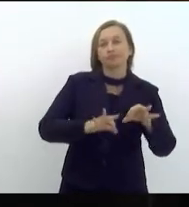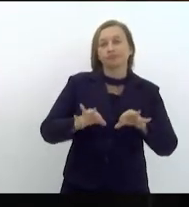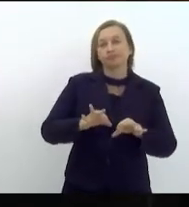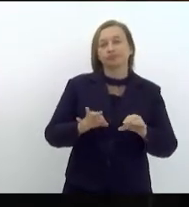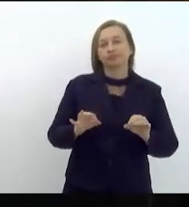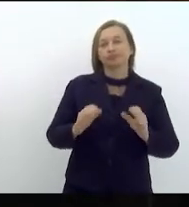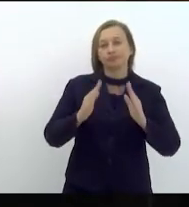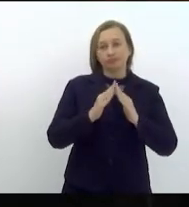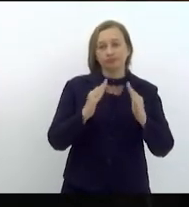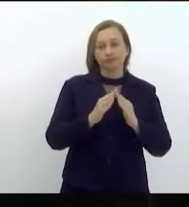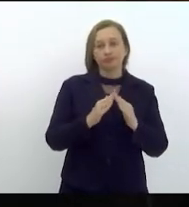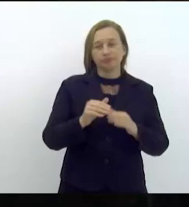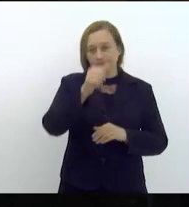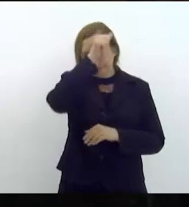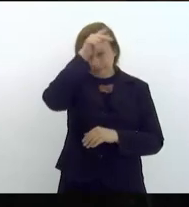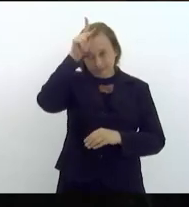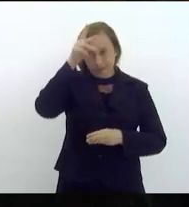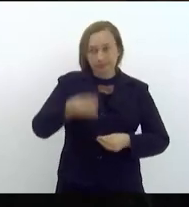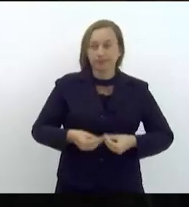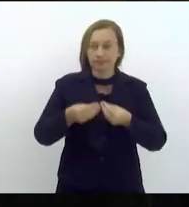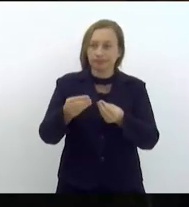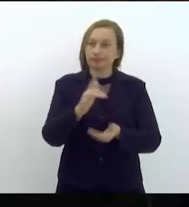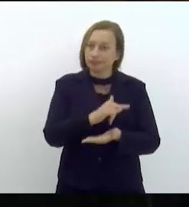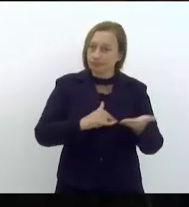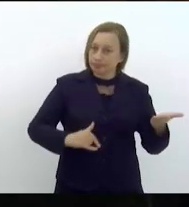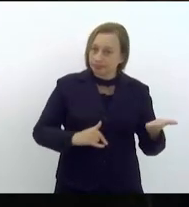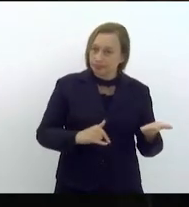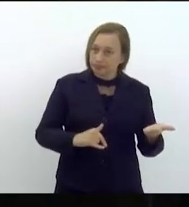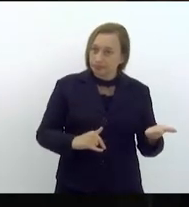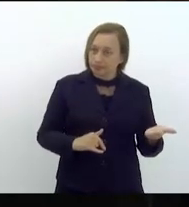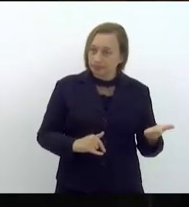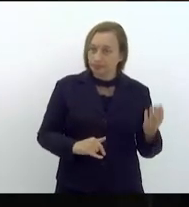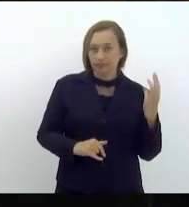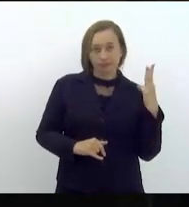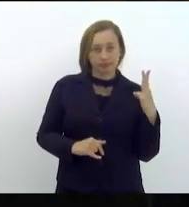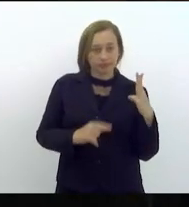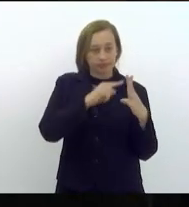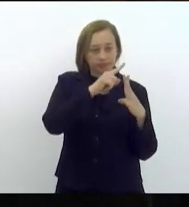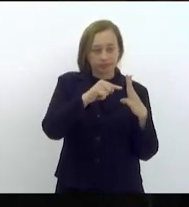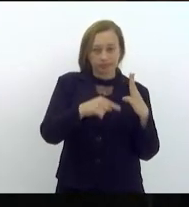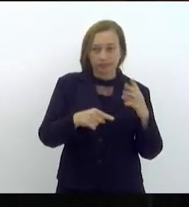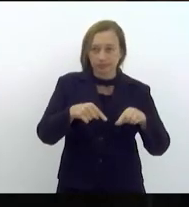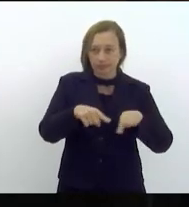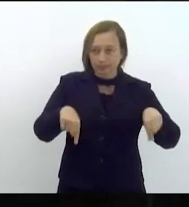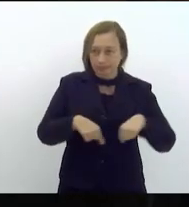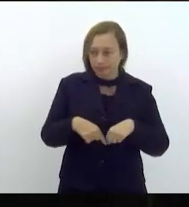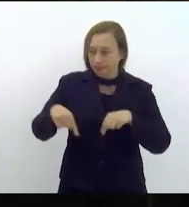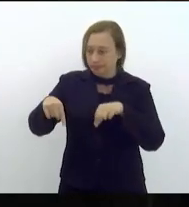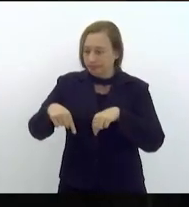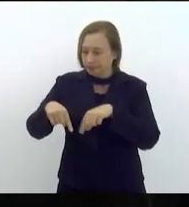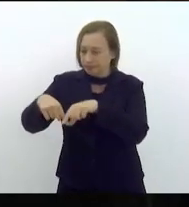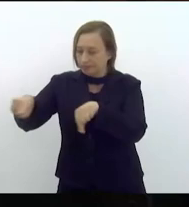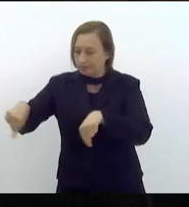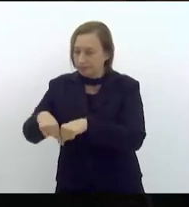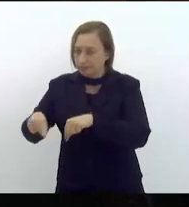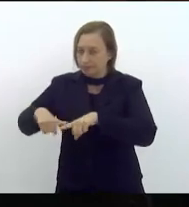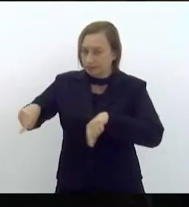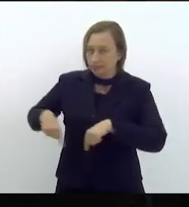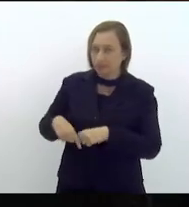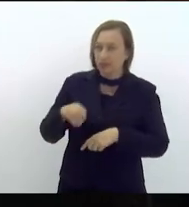prometidos A prefeitura já entregou a documentação relativa a três terrenos Benfica Cuiabá